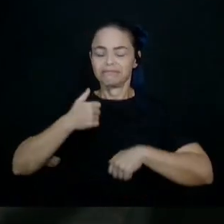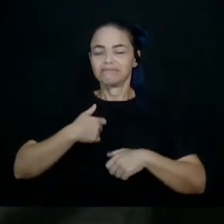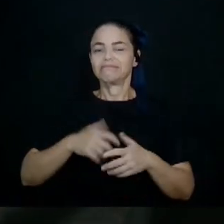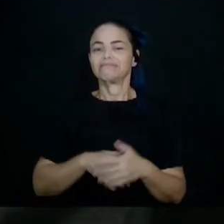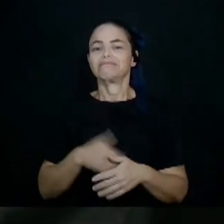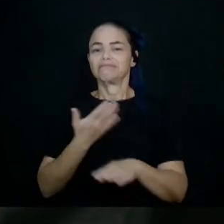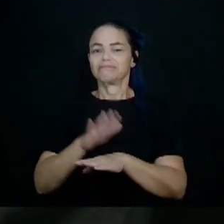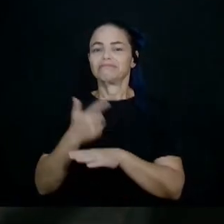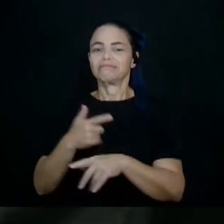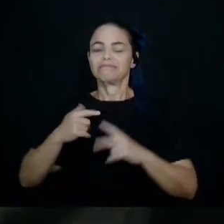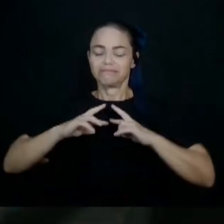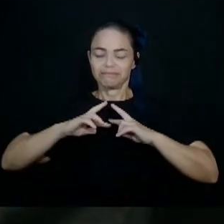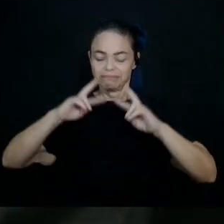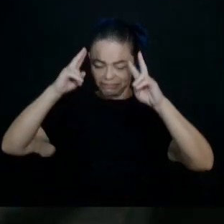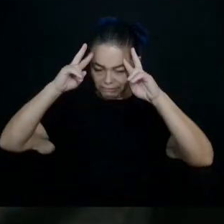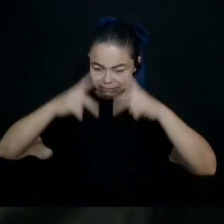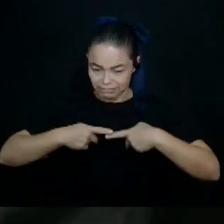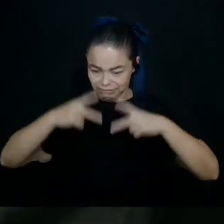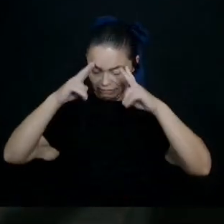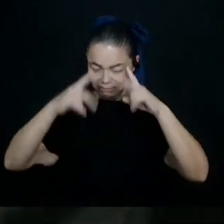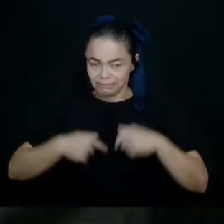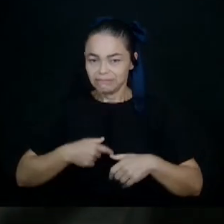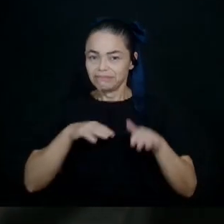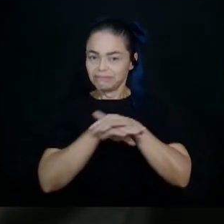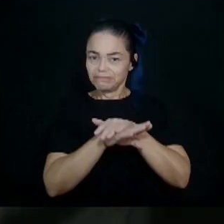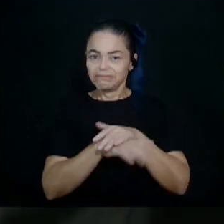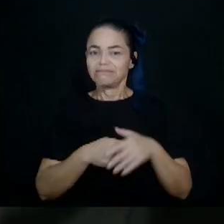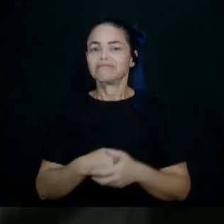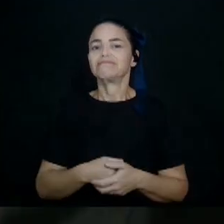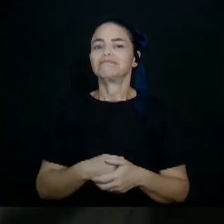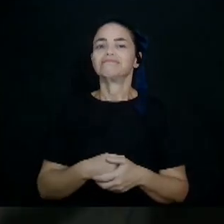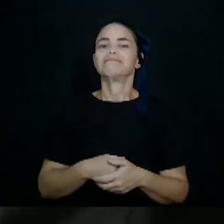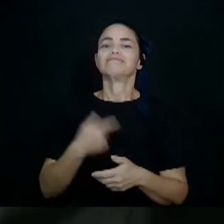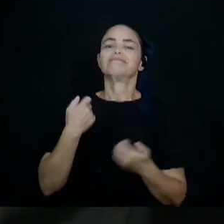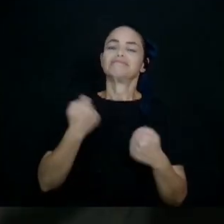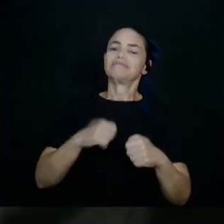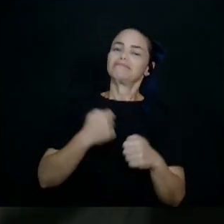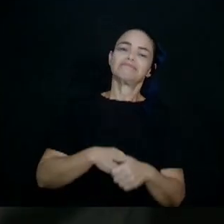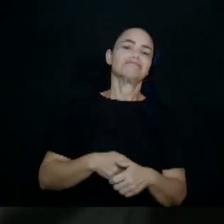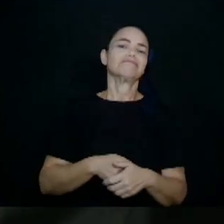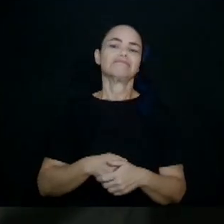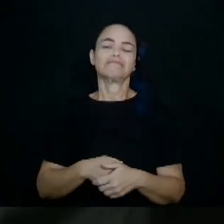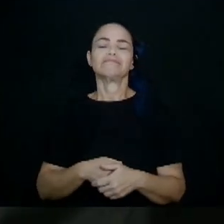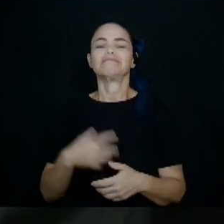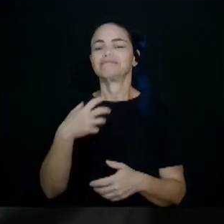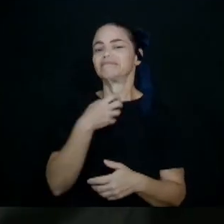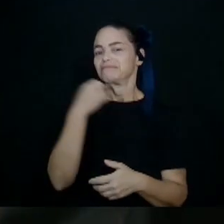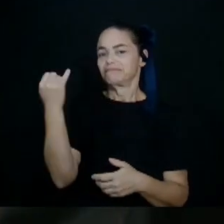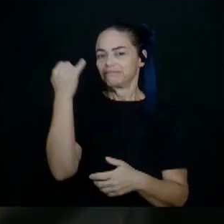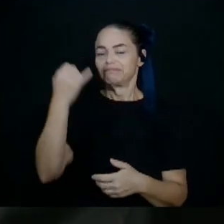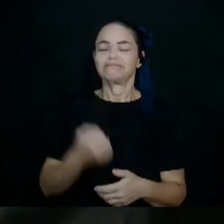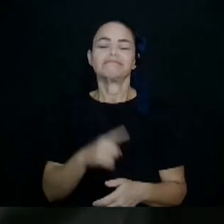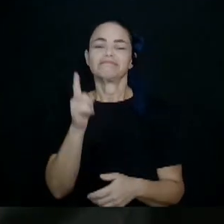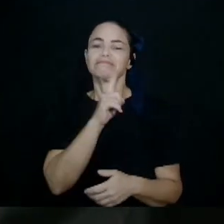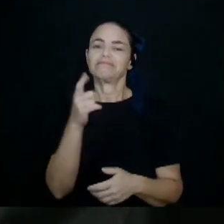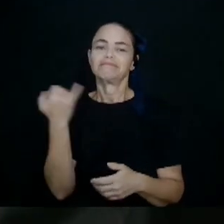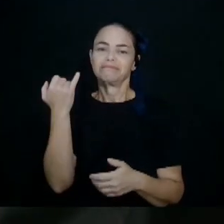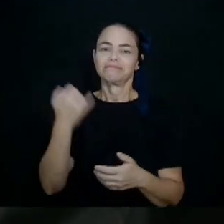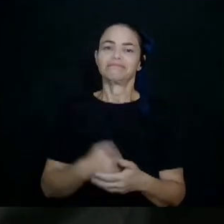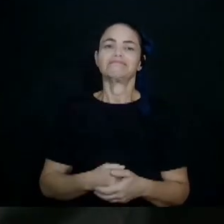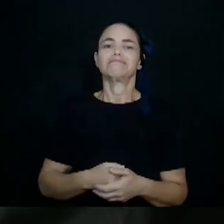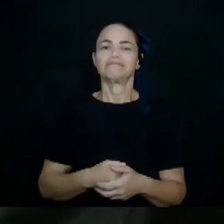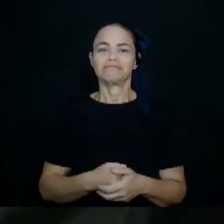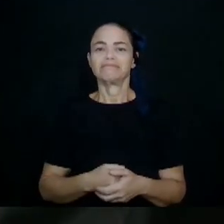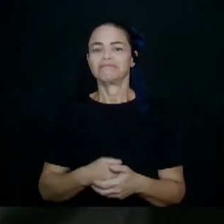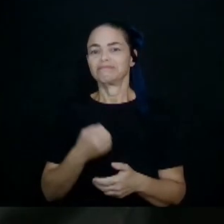rever as coisas que estão guardadas e o que você precisa, o que faz sentido, o que não faz sentido. De repente é um bom